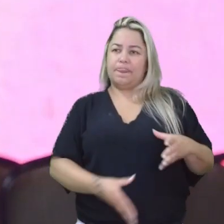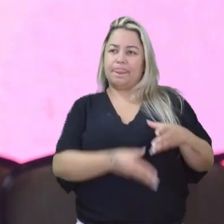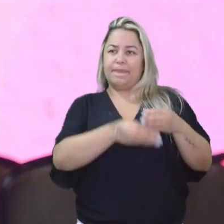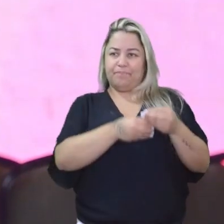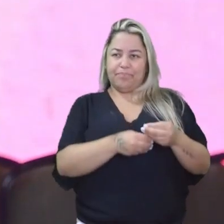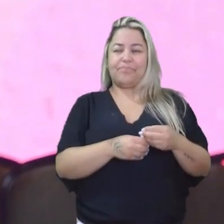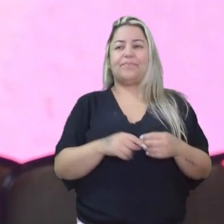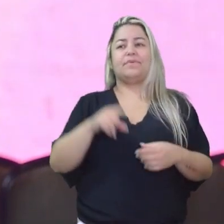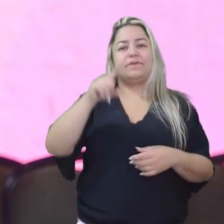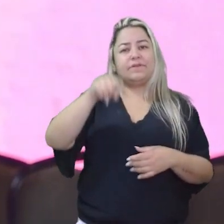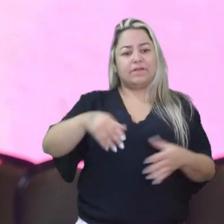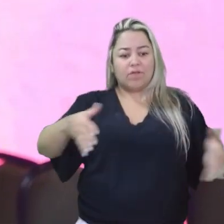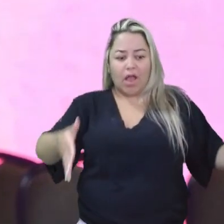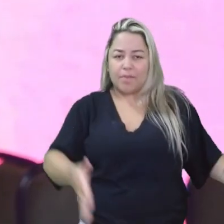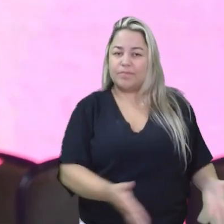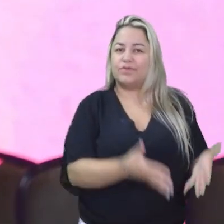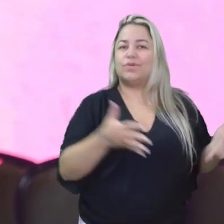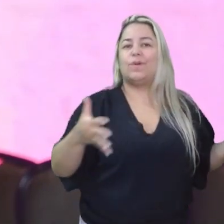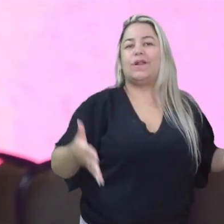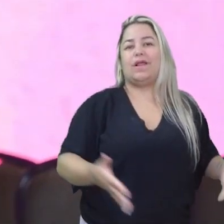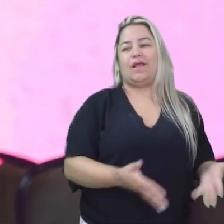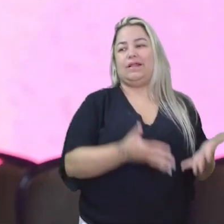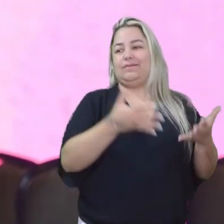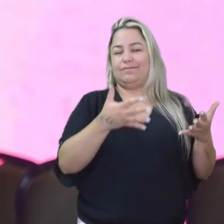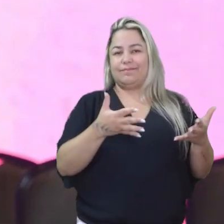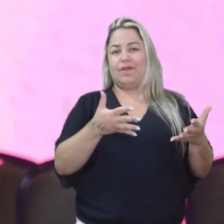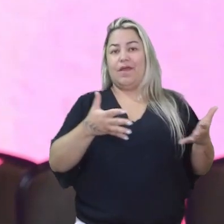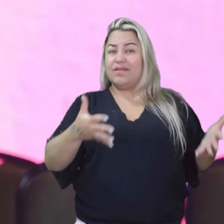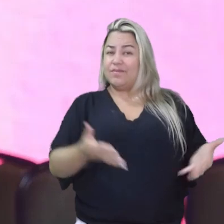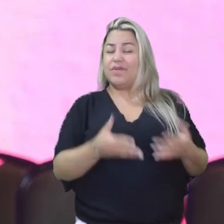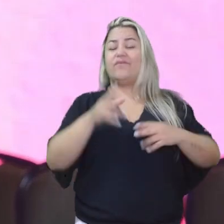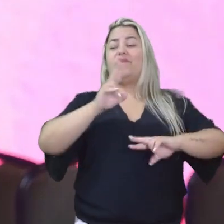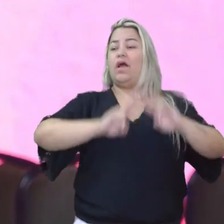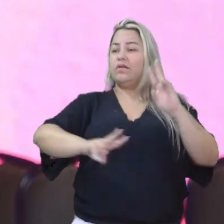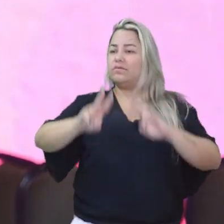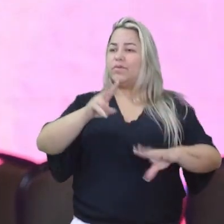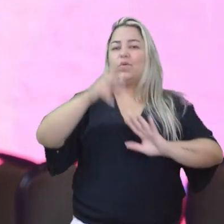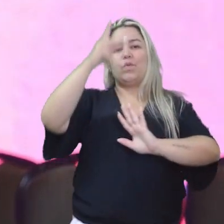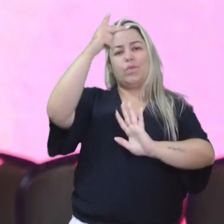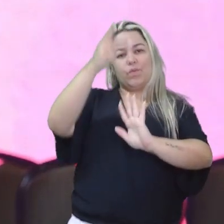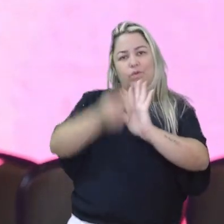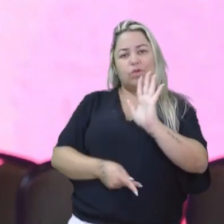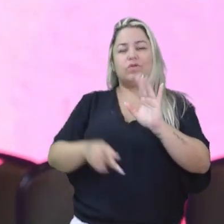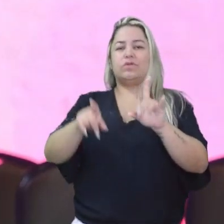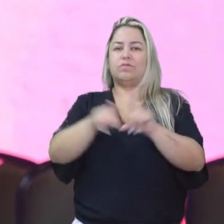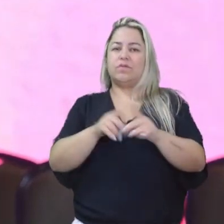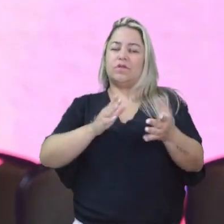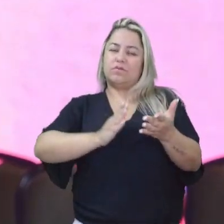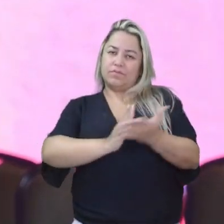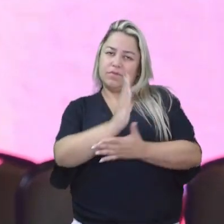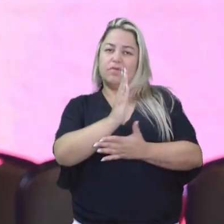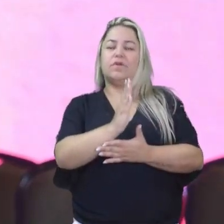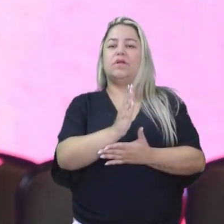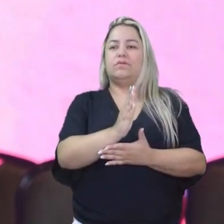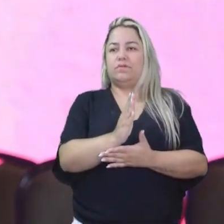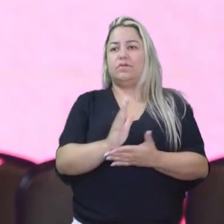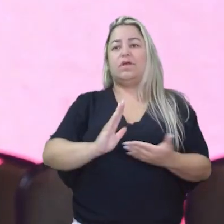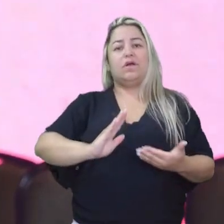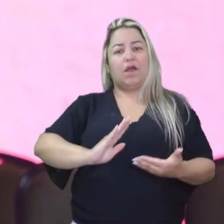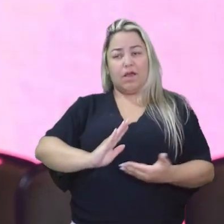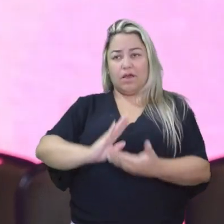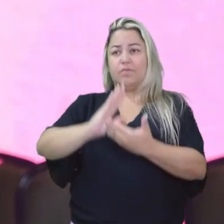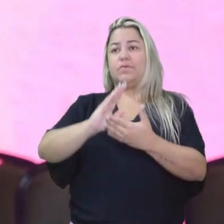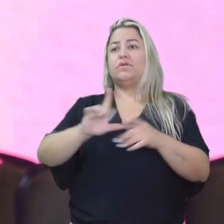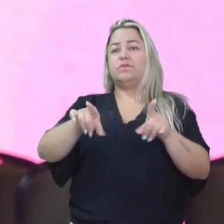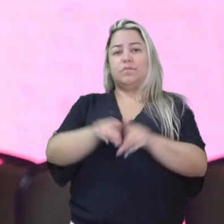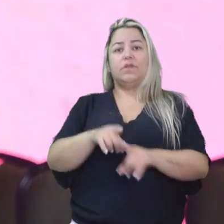canalizada, seja impulsionada e seja viabilizada com projetos a serem aprovados na